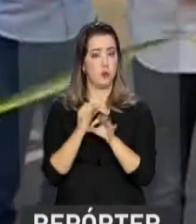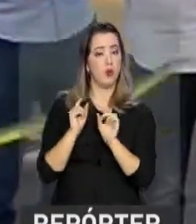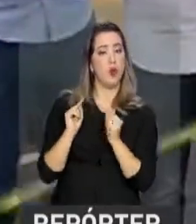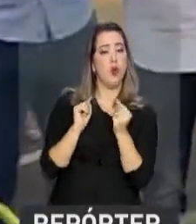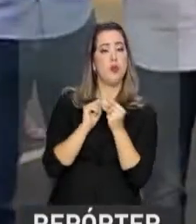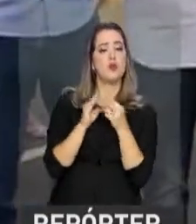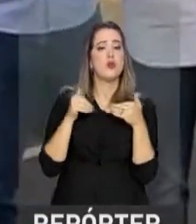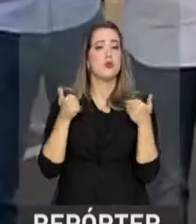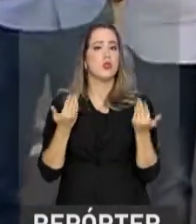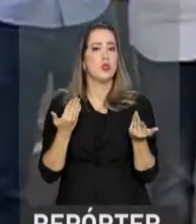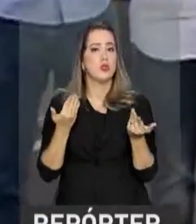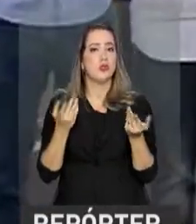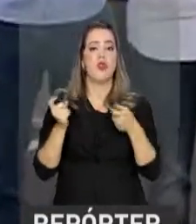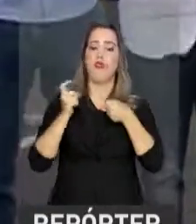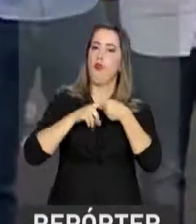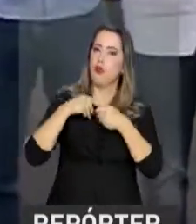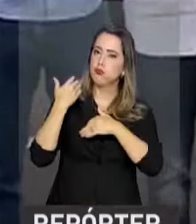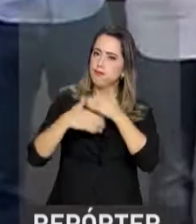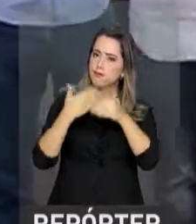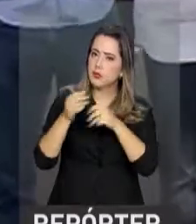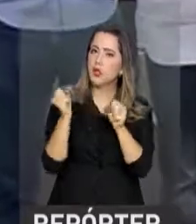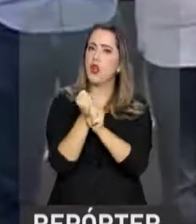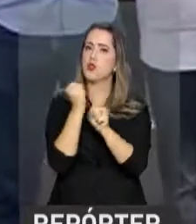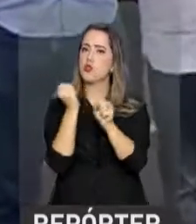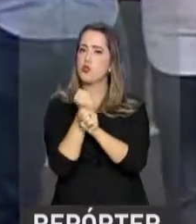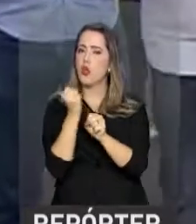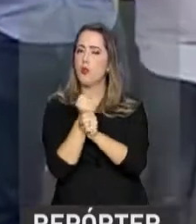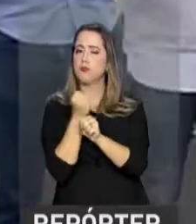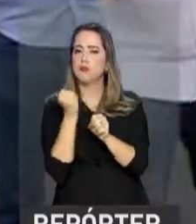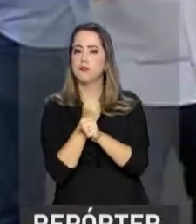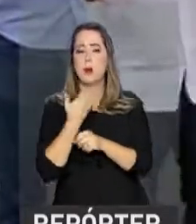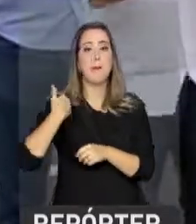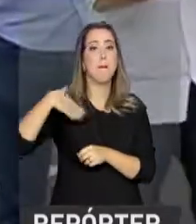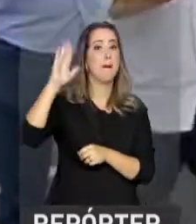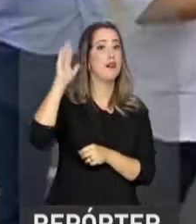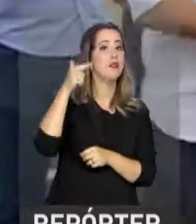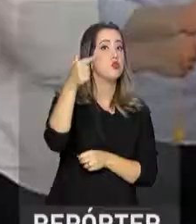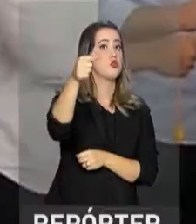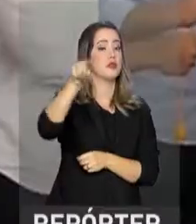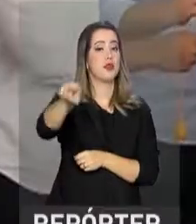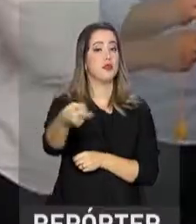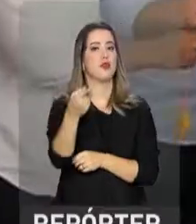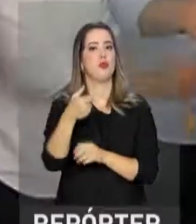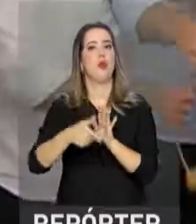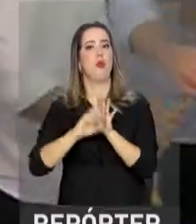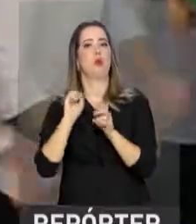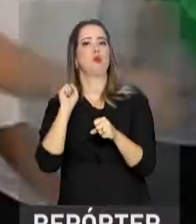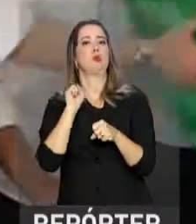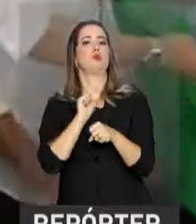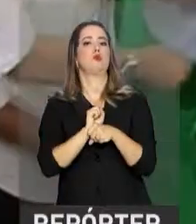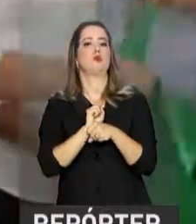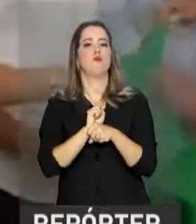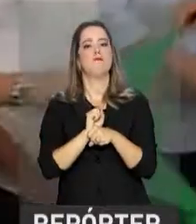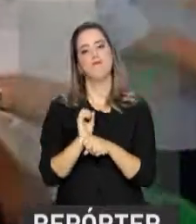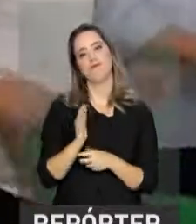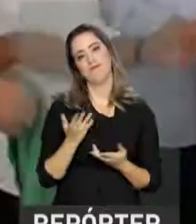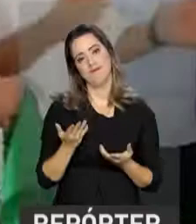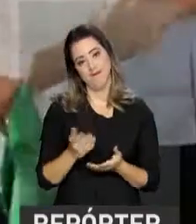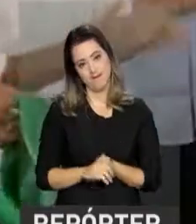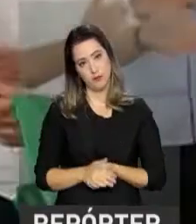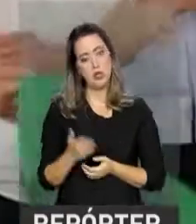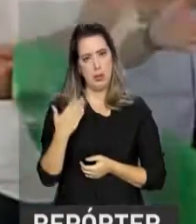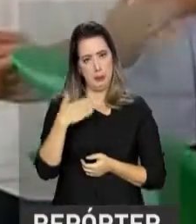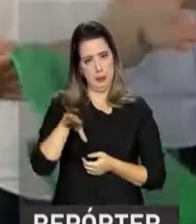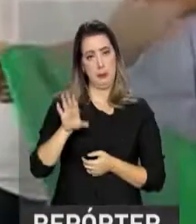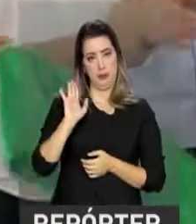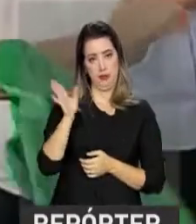objetivo retomar e concluir mais de sete mil obras que ficaram pelo meio do caminho no brasil metade